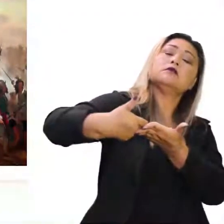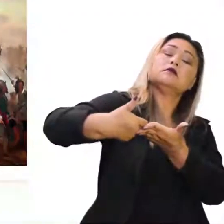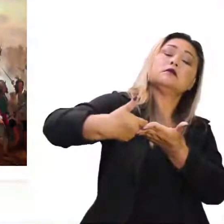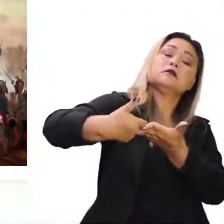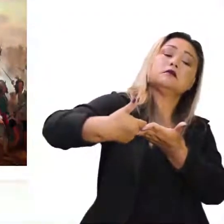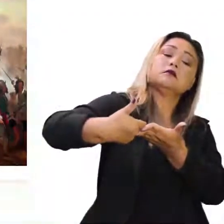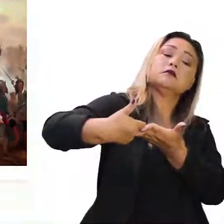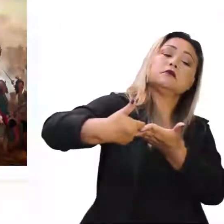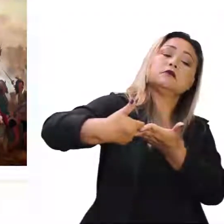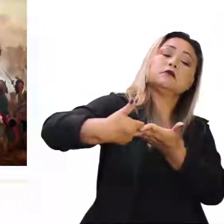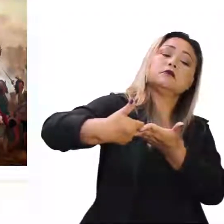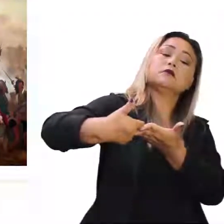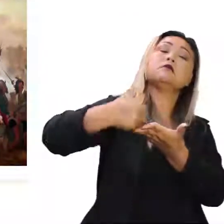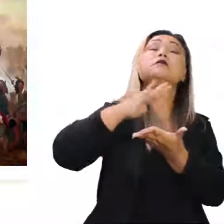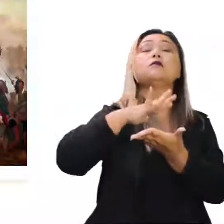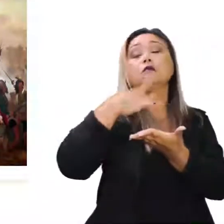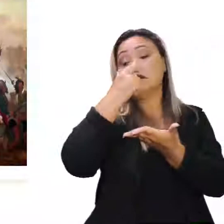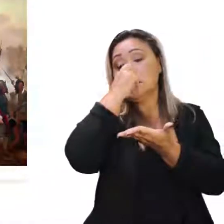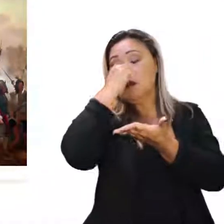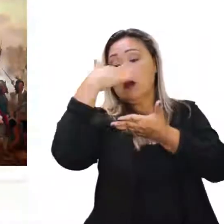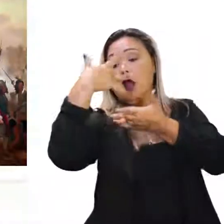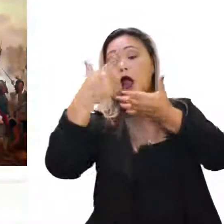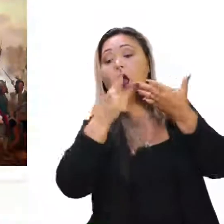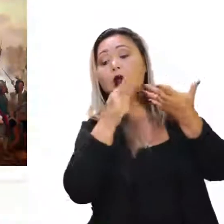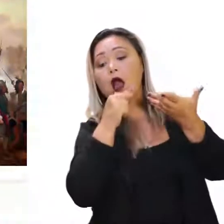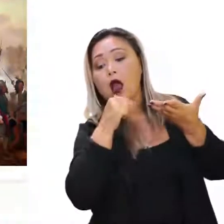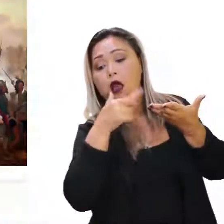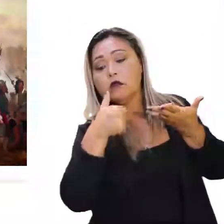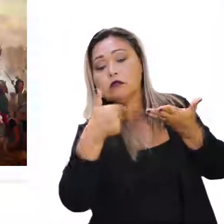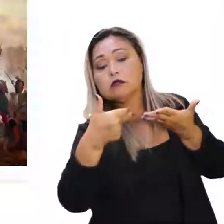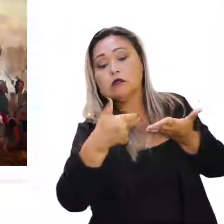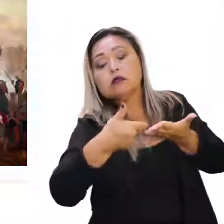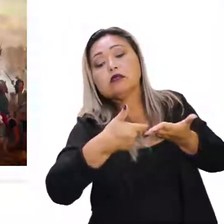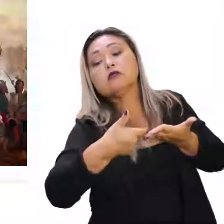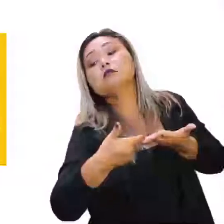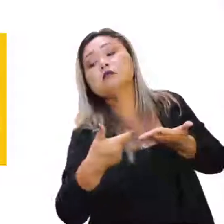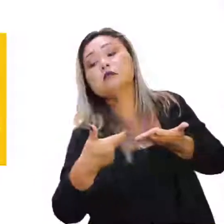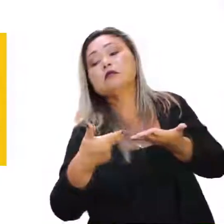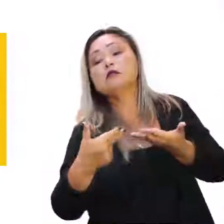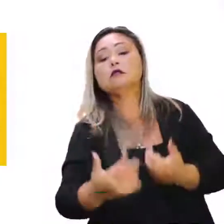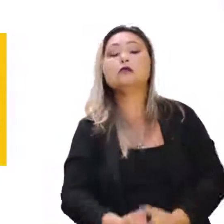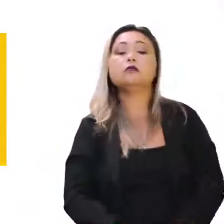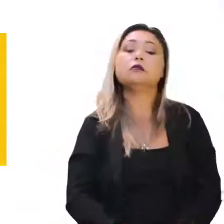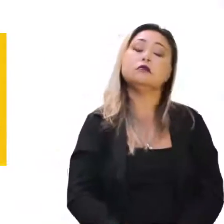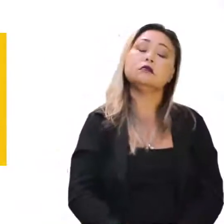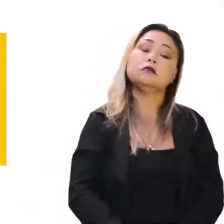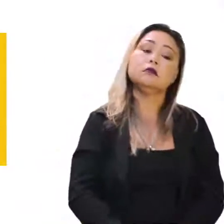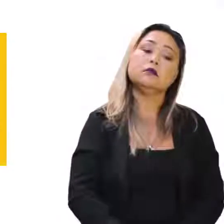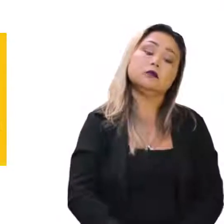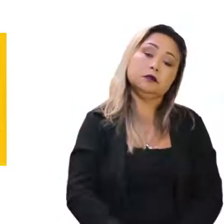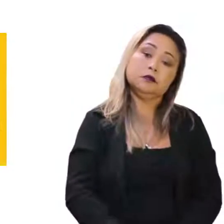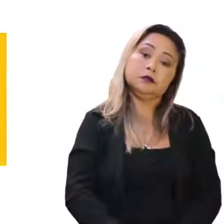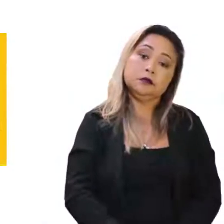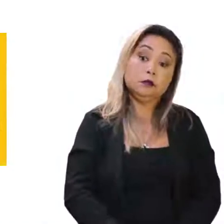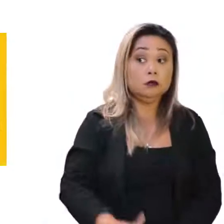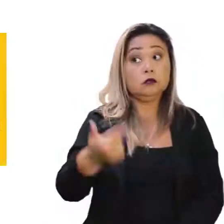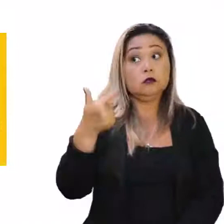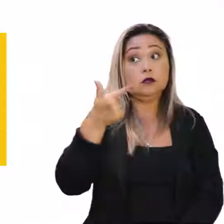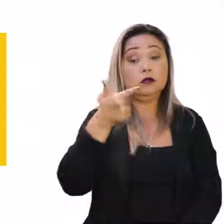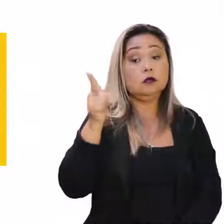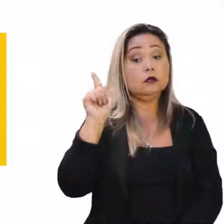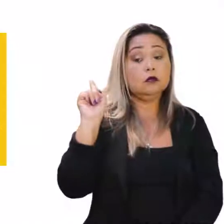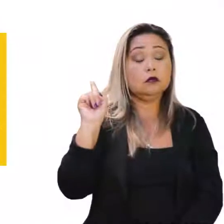ela afogou-se, né, na água. Sim. Vamos em frente. Muito bem. Aqui uma